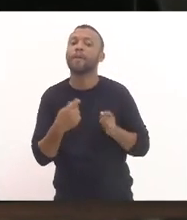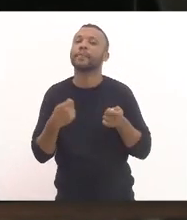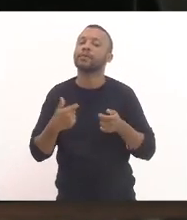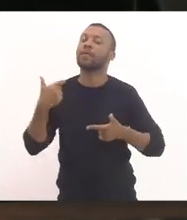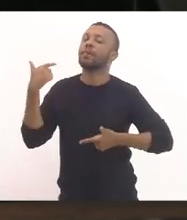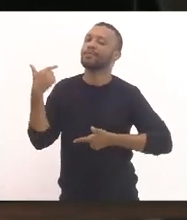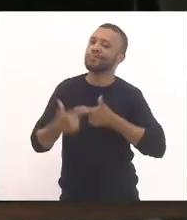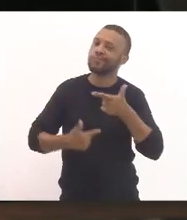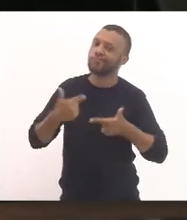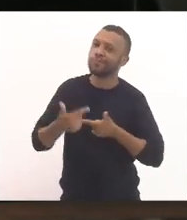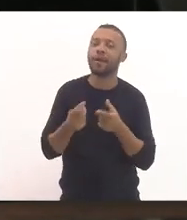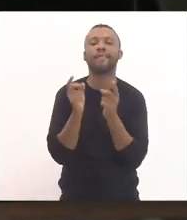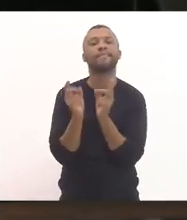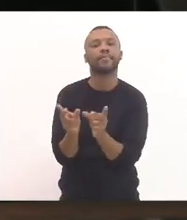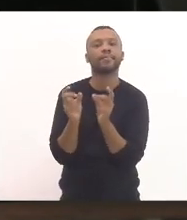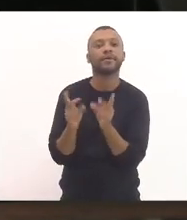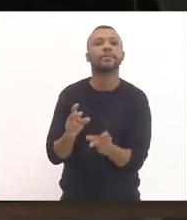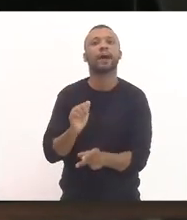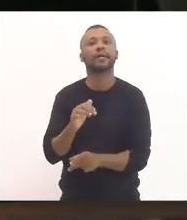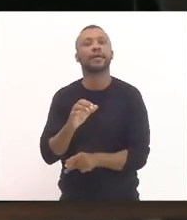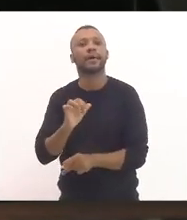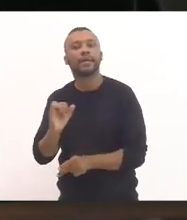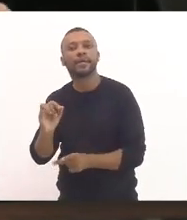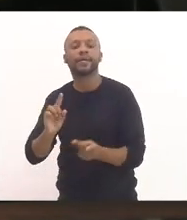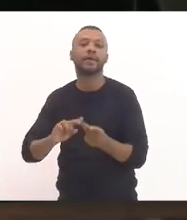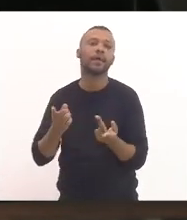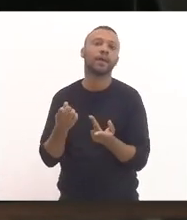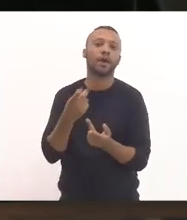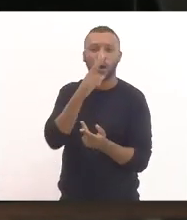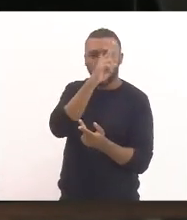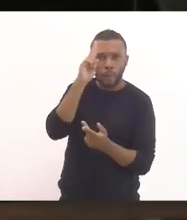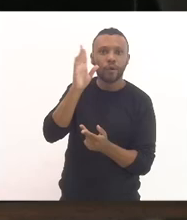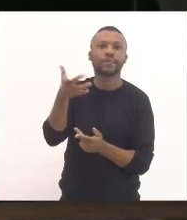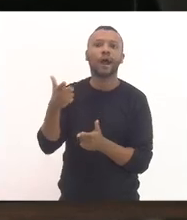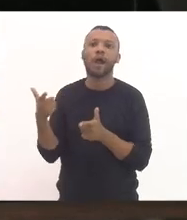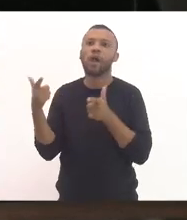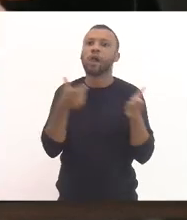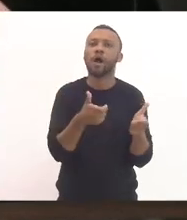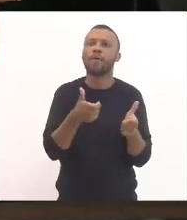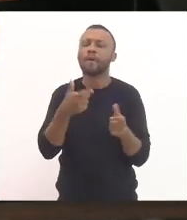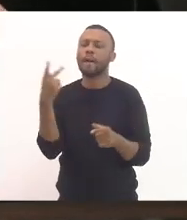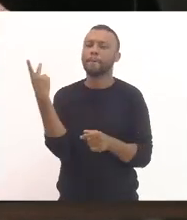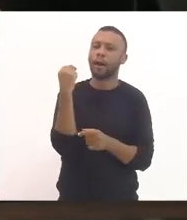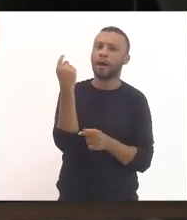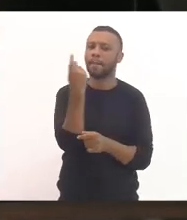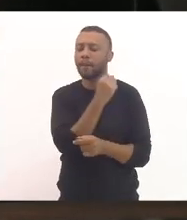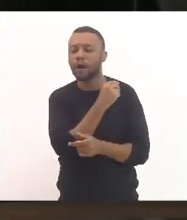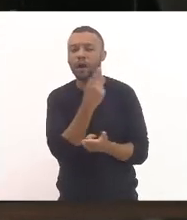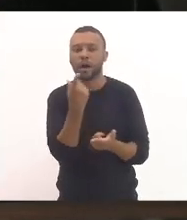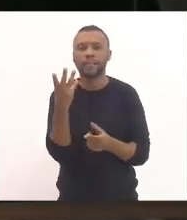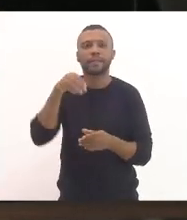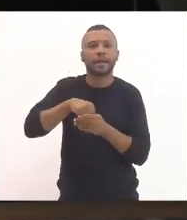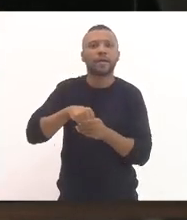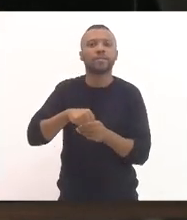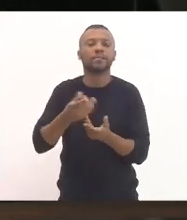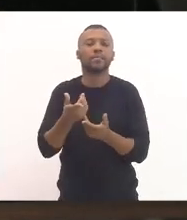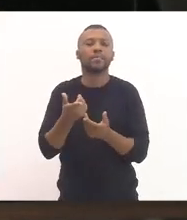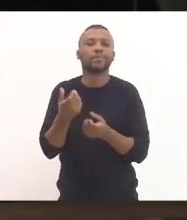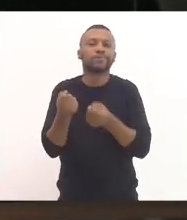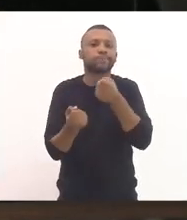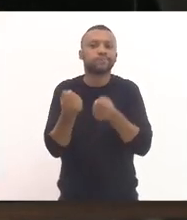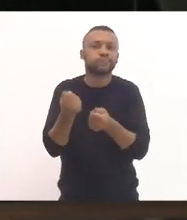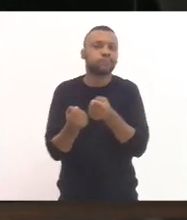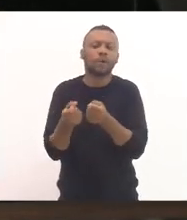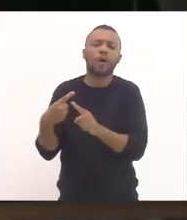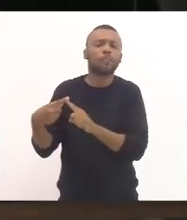trabalhar vendendo açaí eu tenho que trabalhar na Uber Eu já fui assaltada já fui espancada dentro uma Uber por